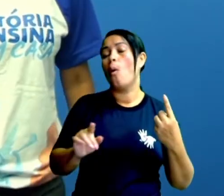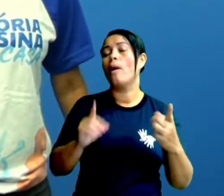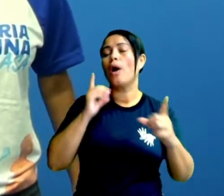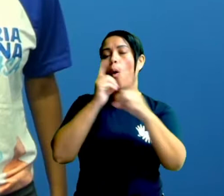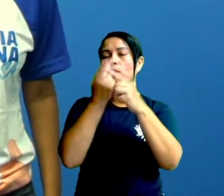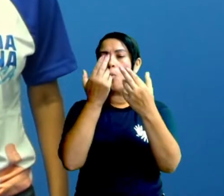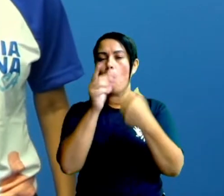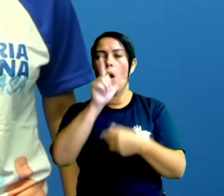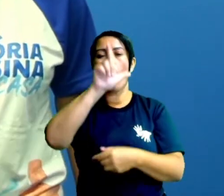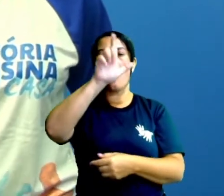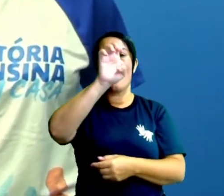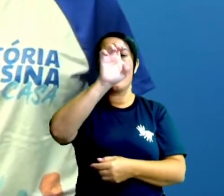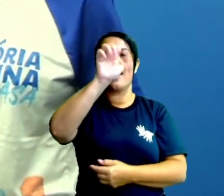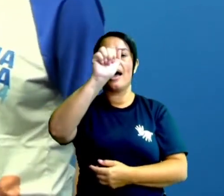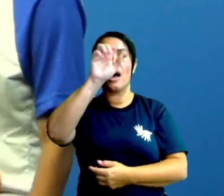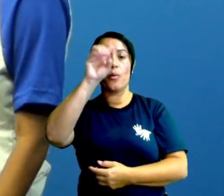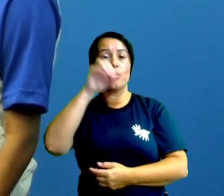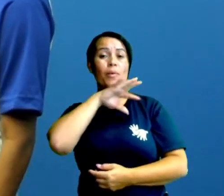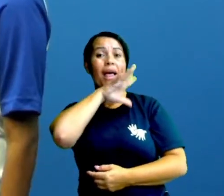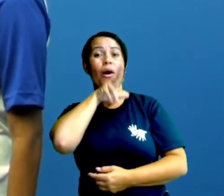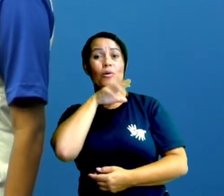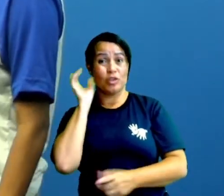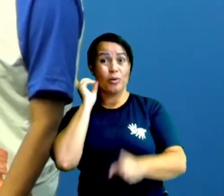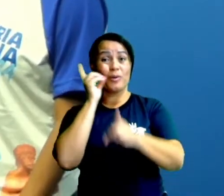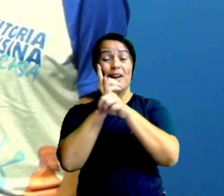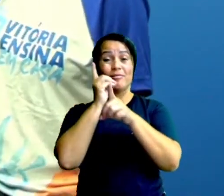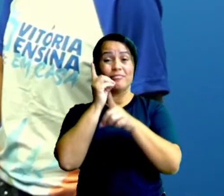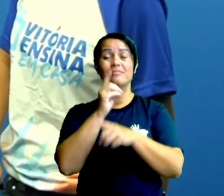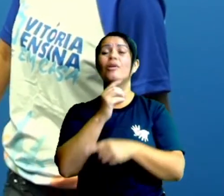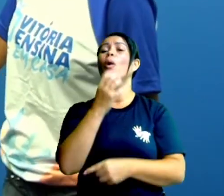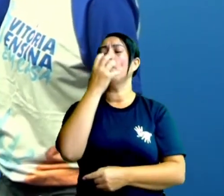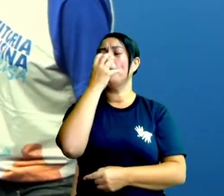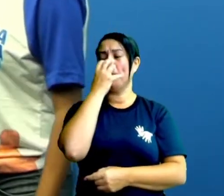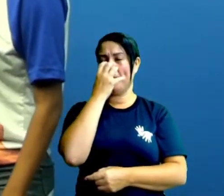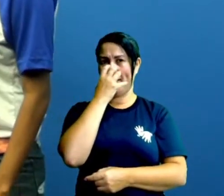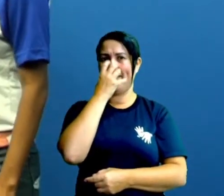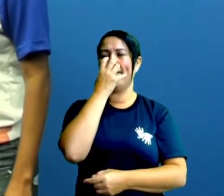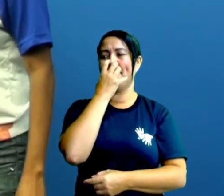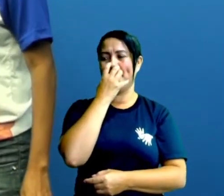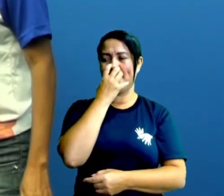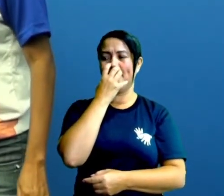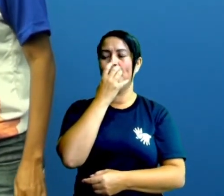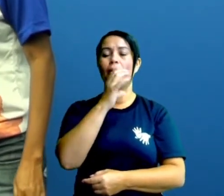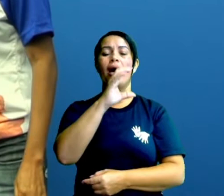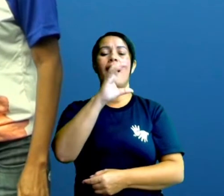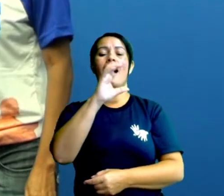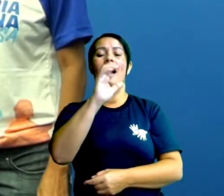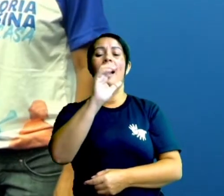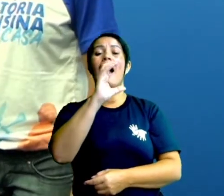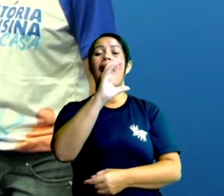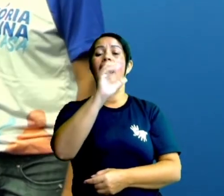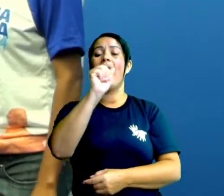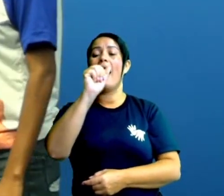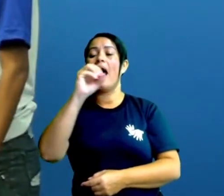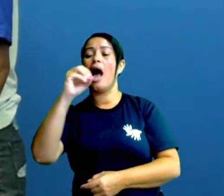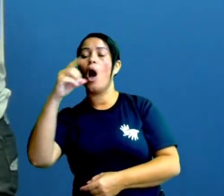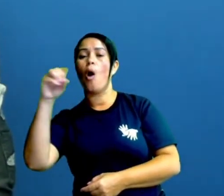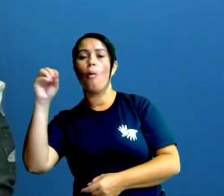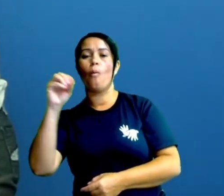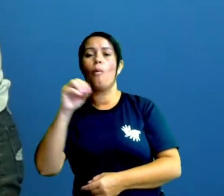leão quais palavrinhas o cão neocam